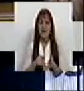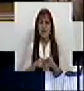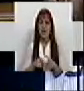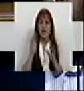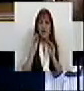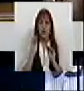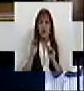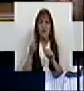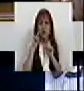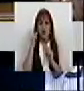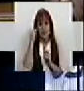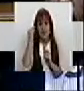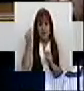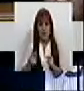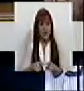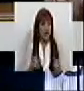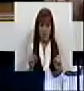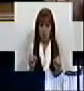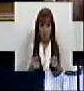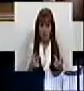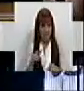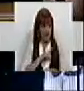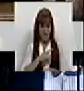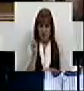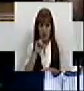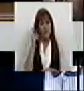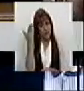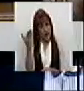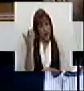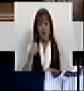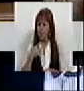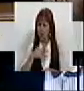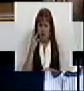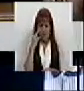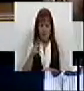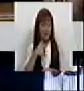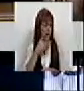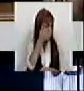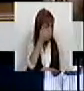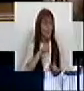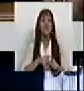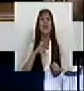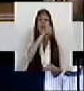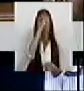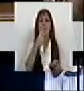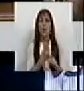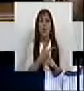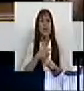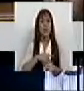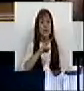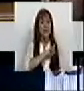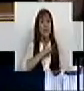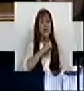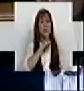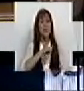necessidades educativas especiais. Não há disto no privado, está lá, não querem ver. Terceira coisa que não querem ver, no